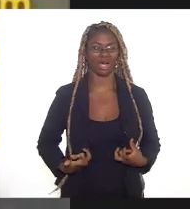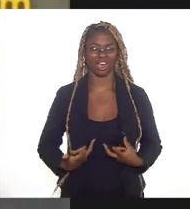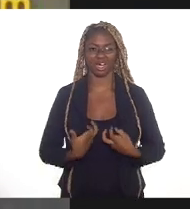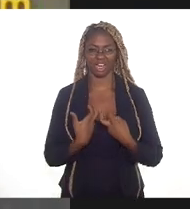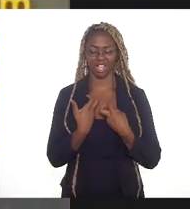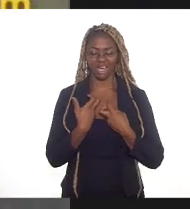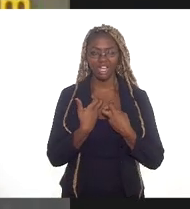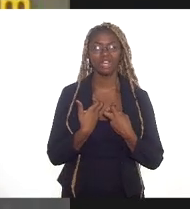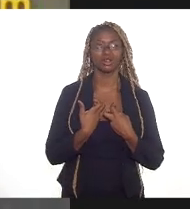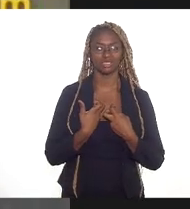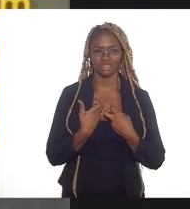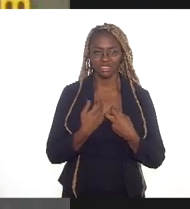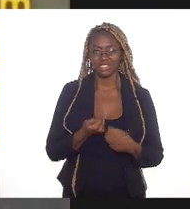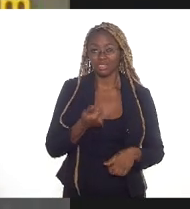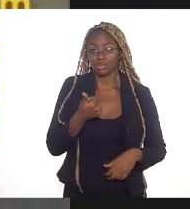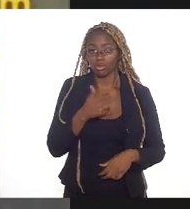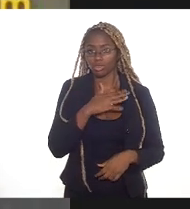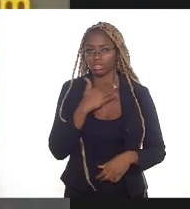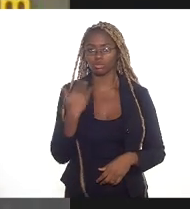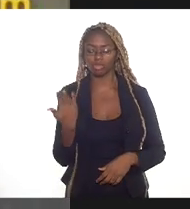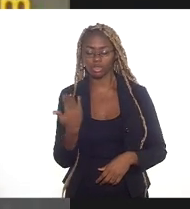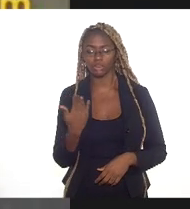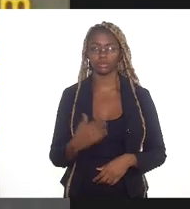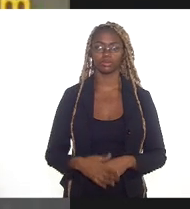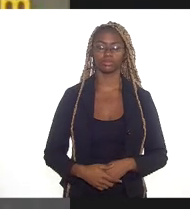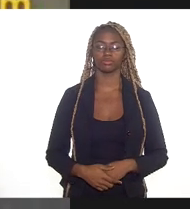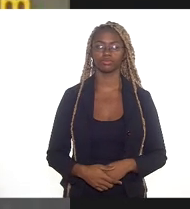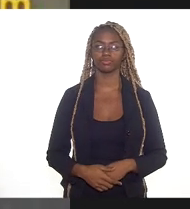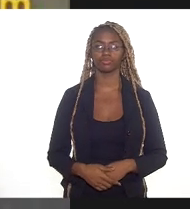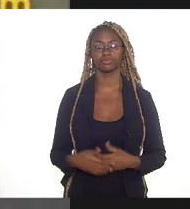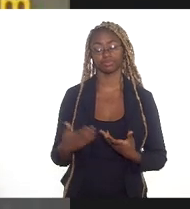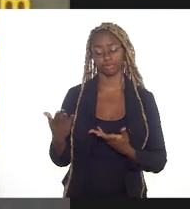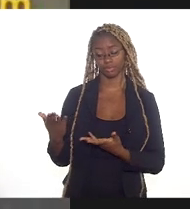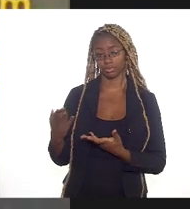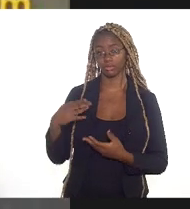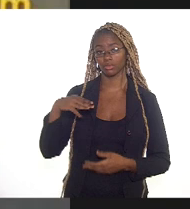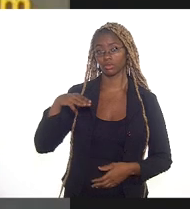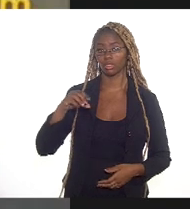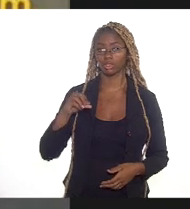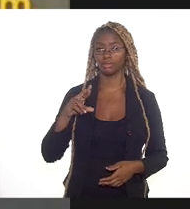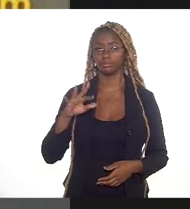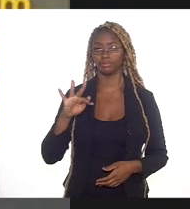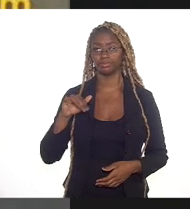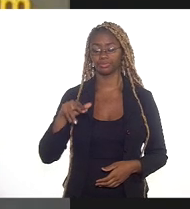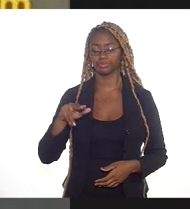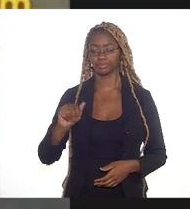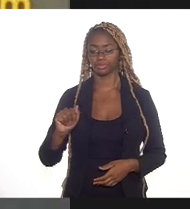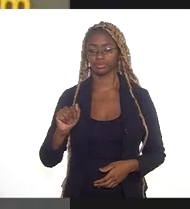em fase terminal dessa doença. E a morfina é